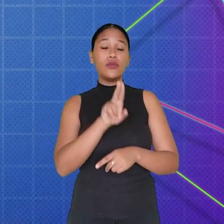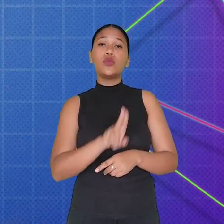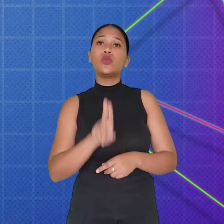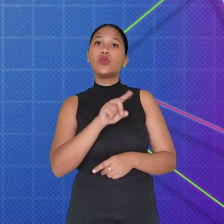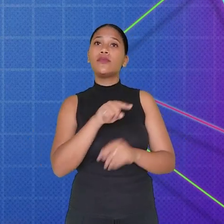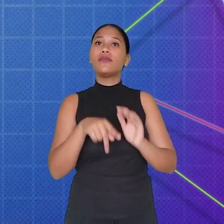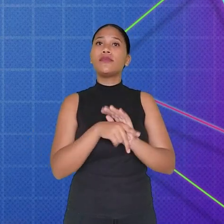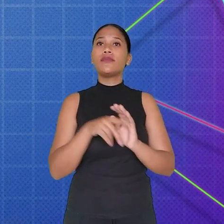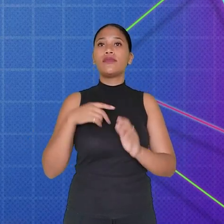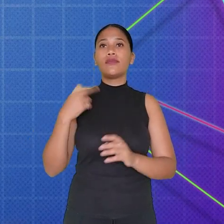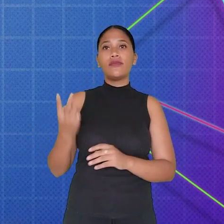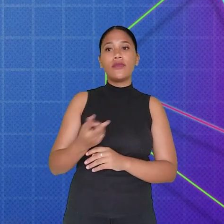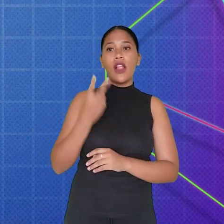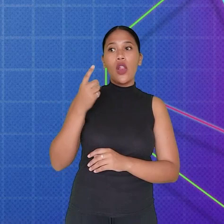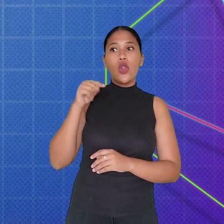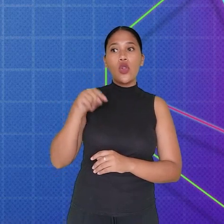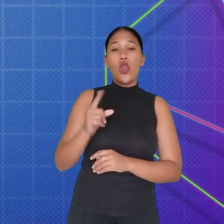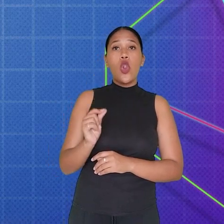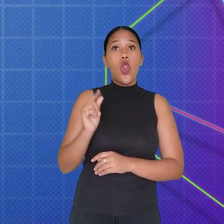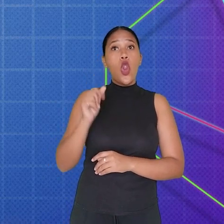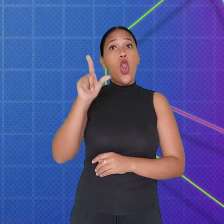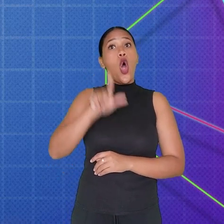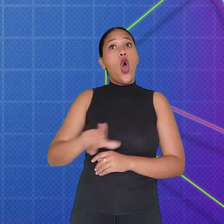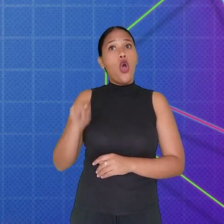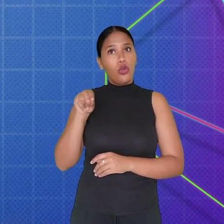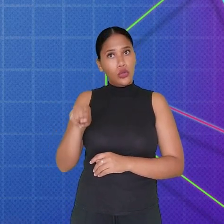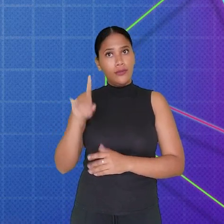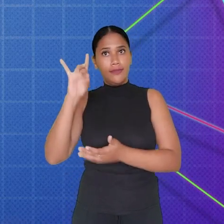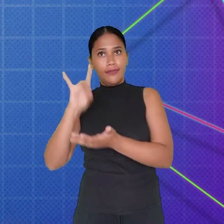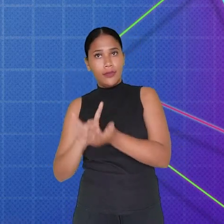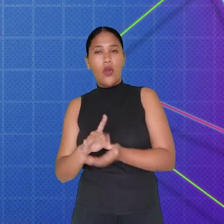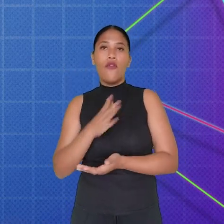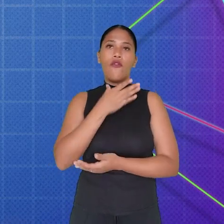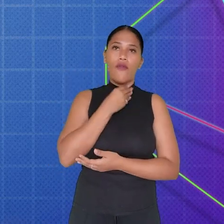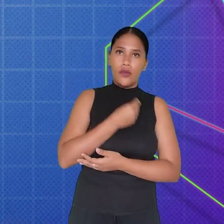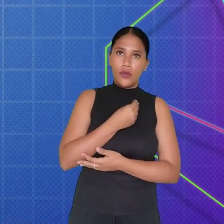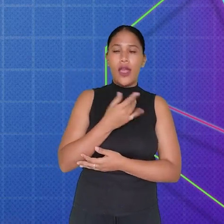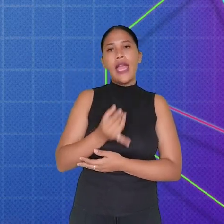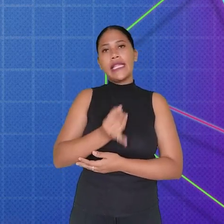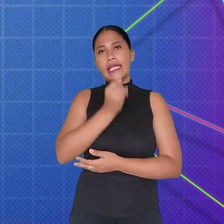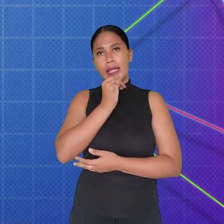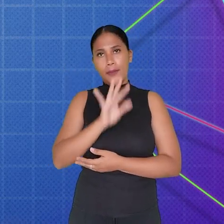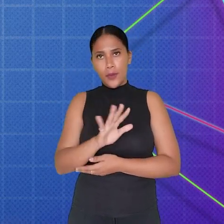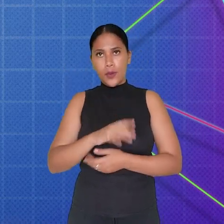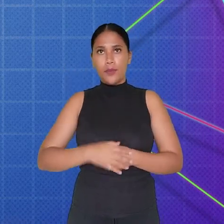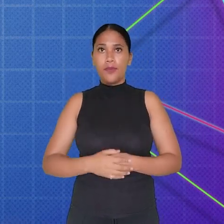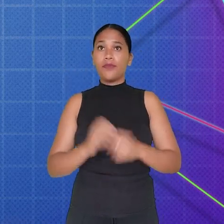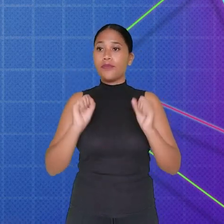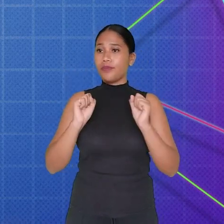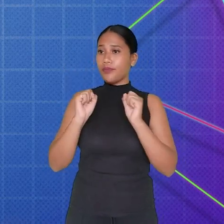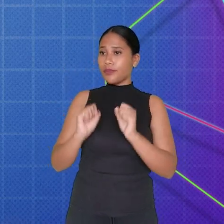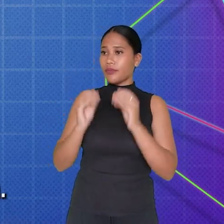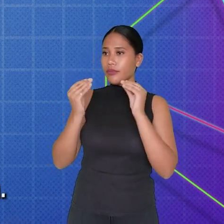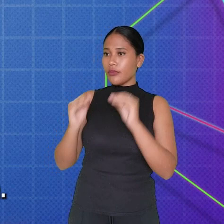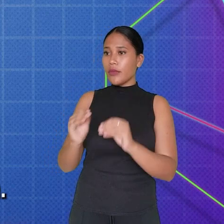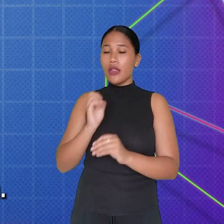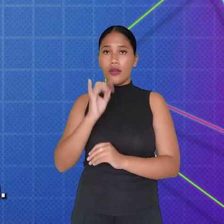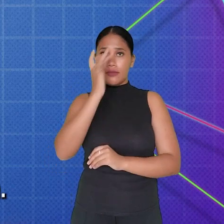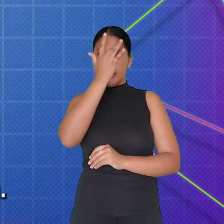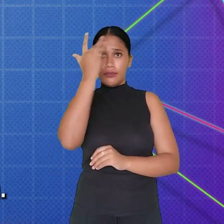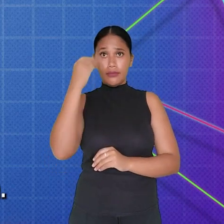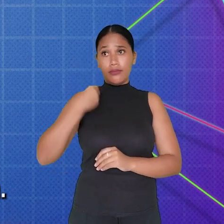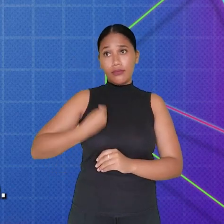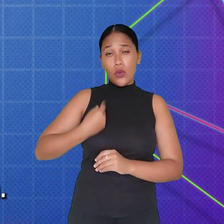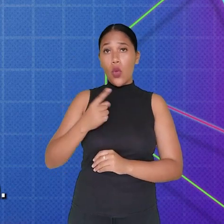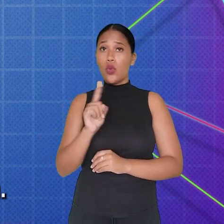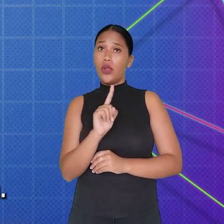se o usuário não está logado ou não. Bool, usuário logado, igual true. Para armazenar números